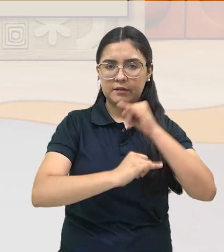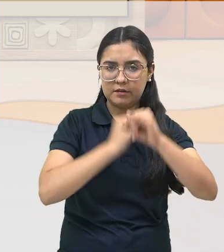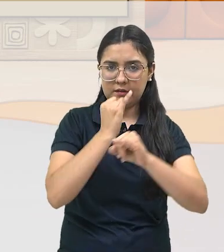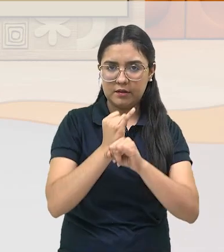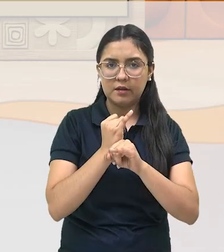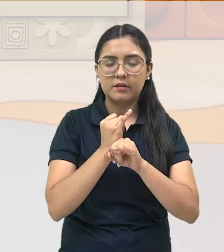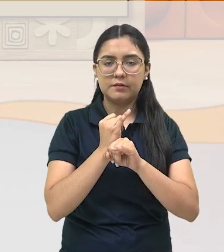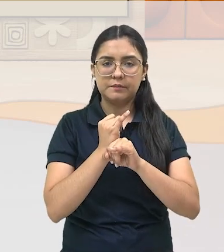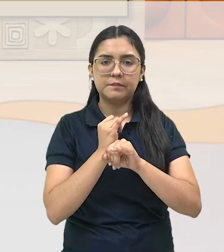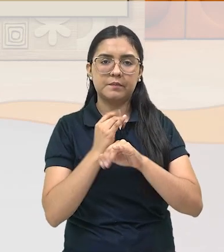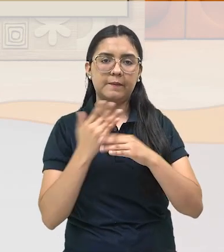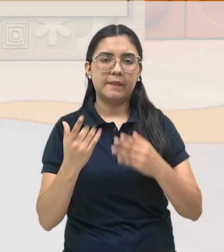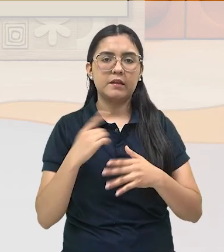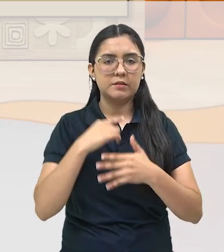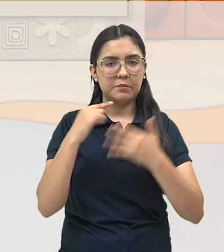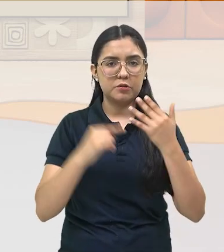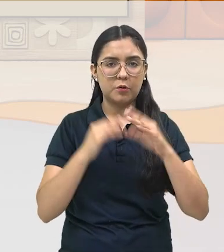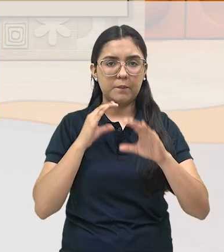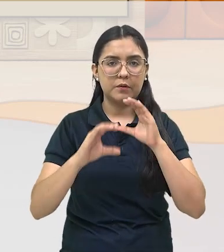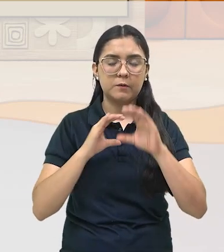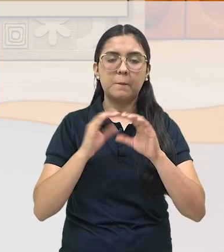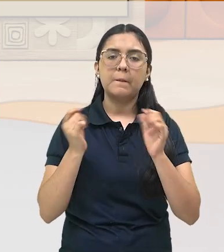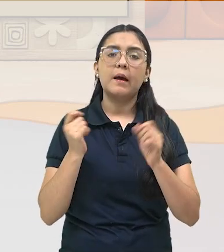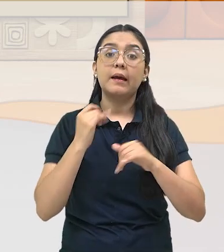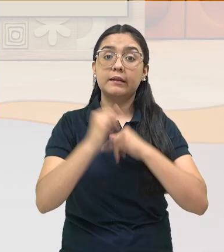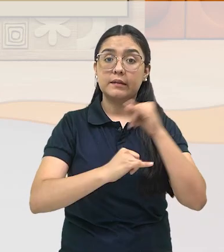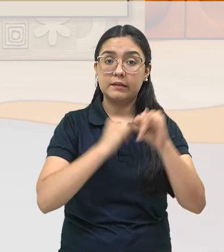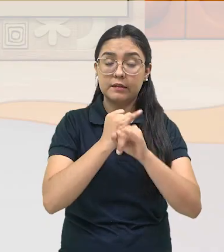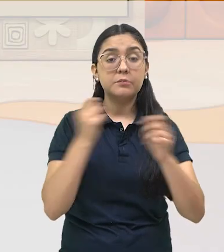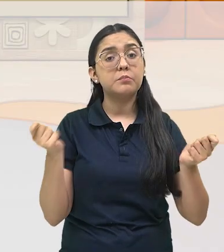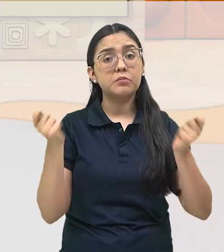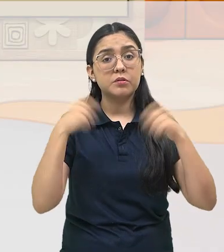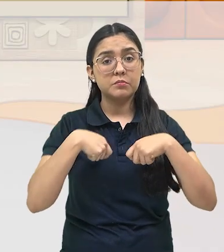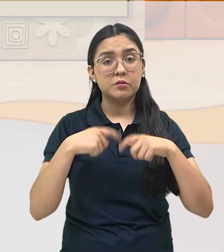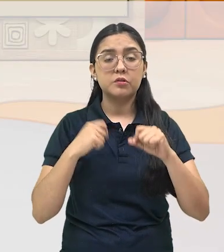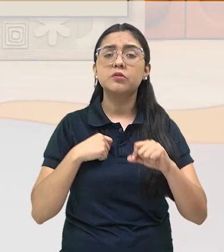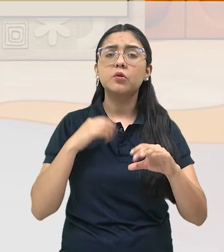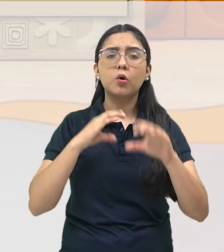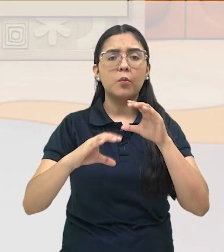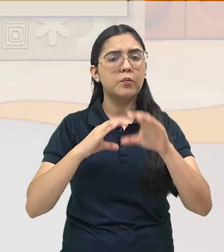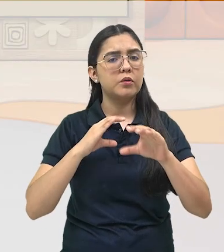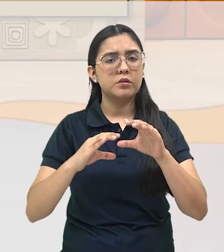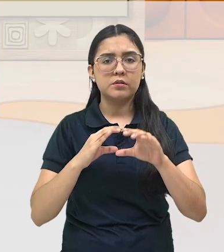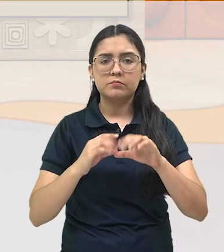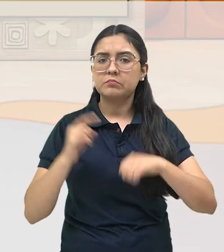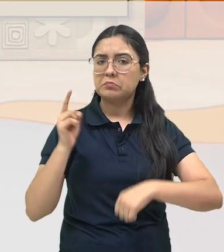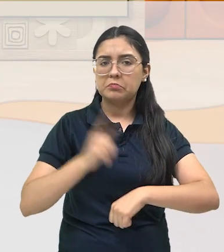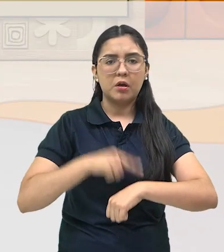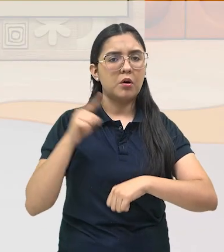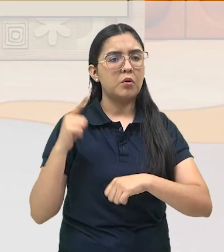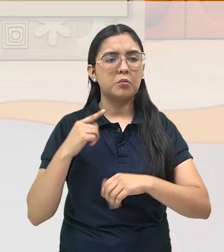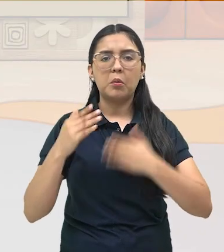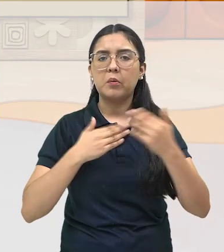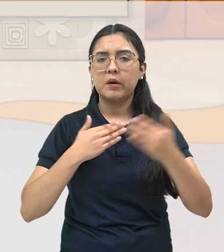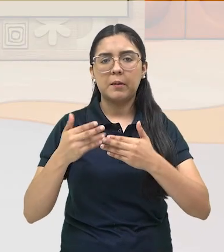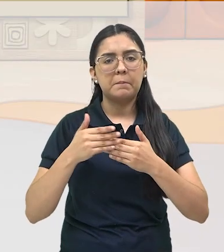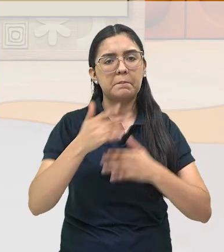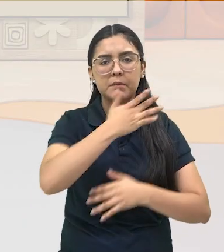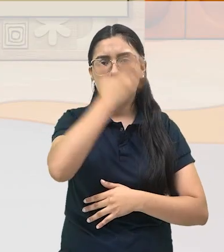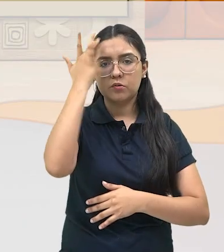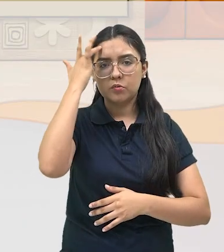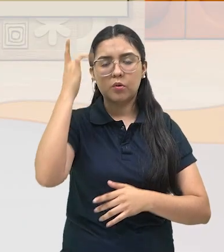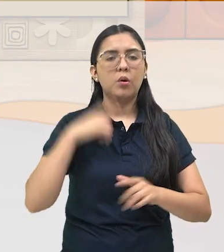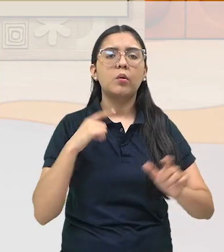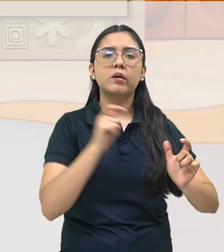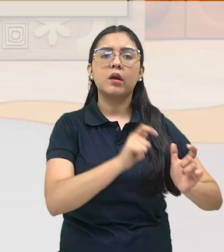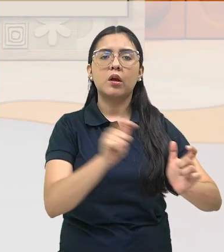nesses meios de comunicação, né? Ela possibilitou que a gente se comunique em tempo real com uma pessoa que esteja em qualquer lugar do planeta. Você